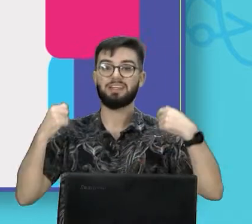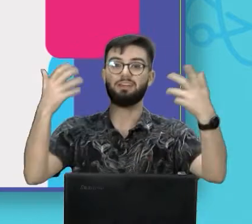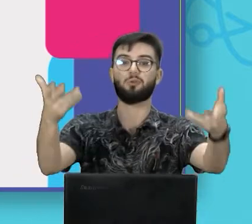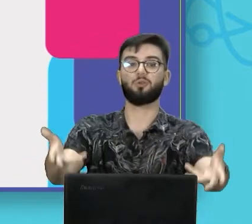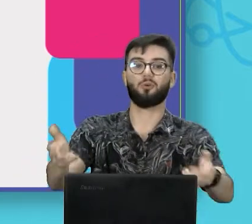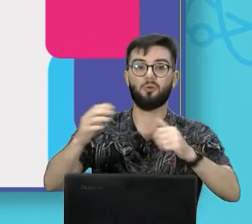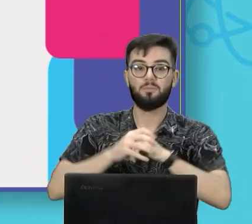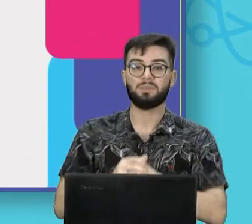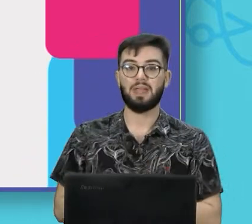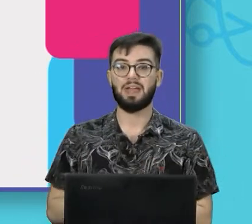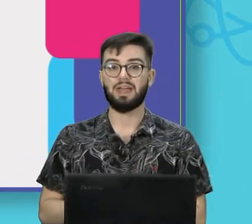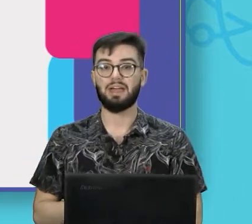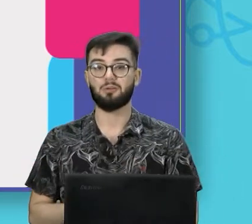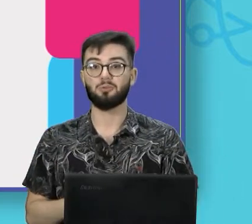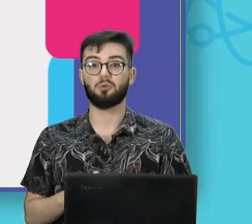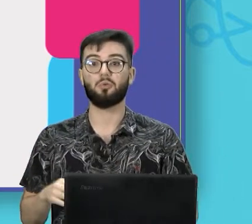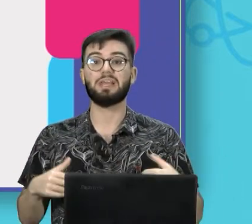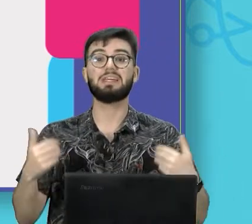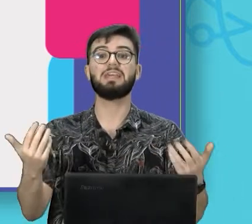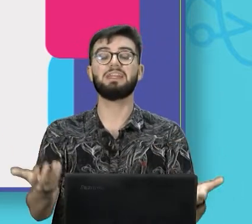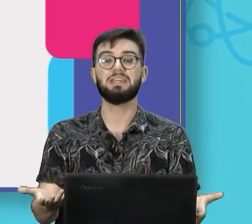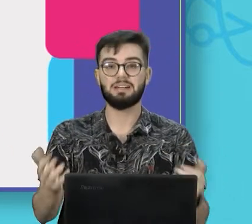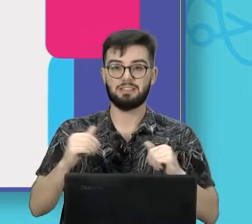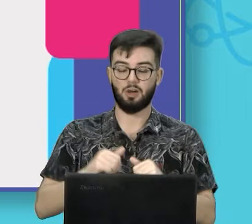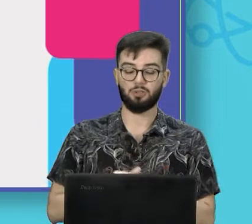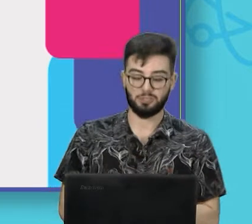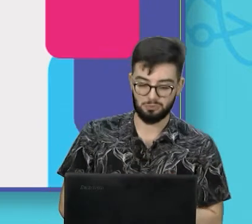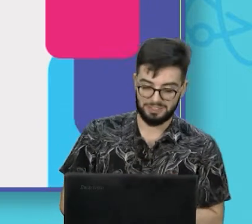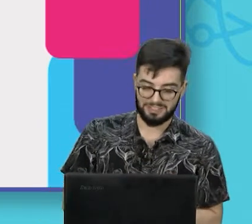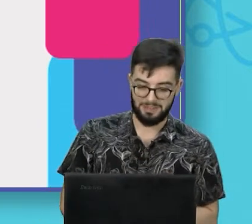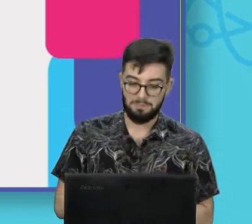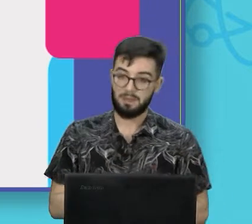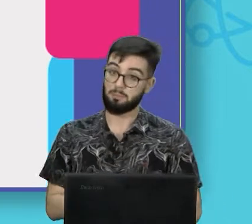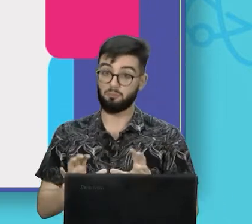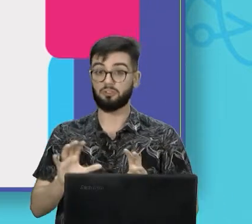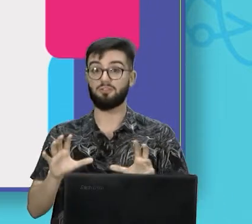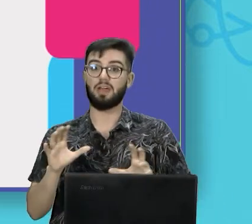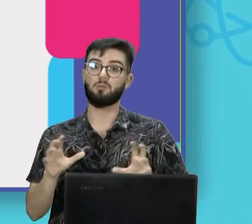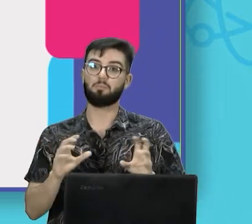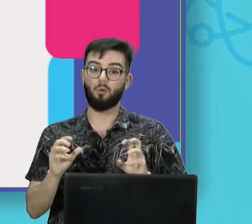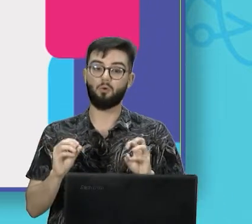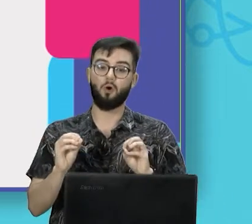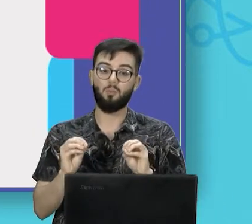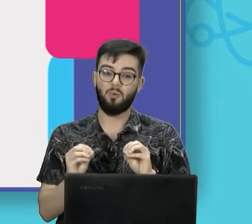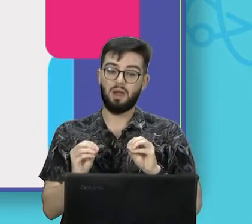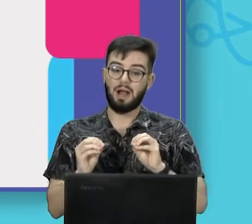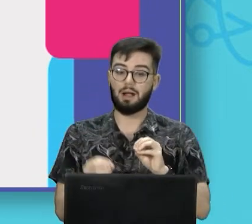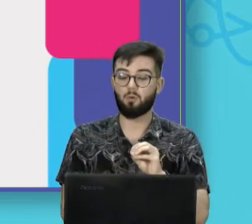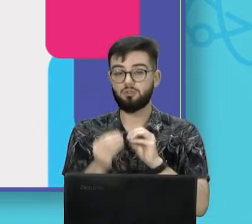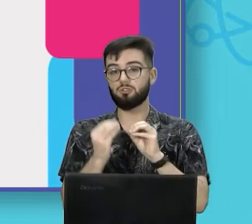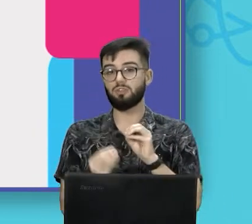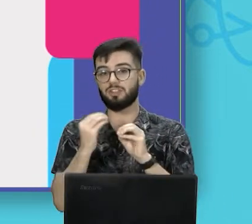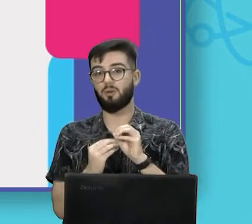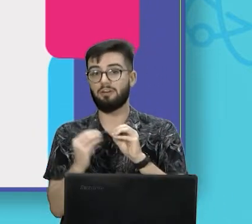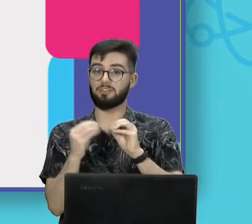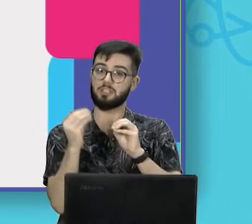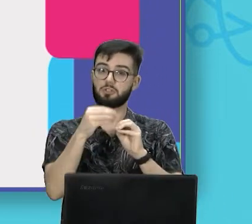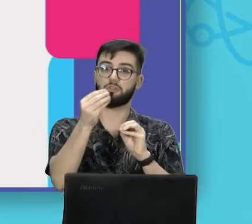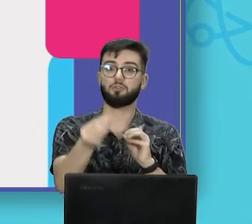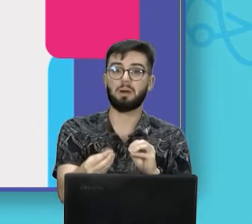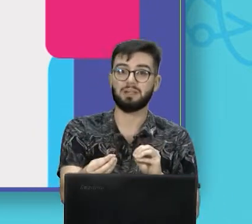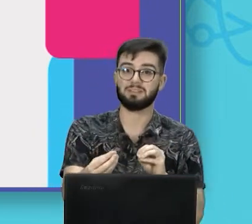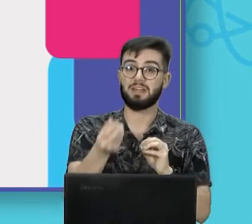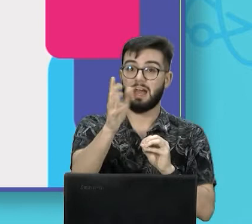concordava e colocou colocou o que ele queria na ordem do dia né para você ver aí um pouco Como a Constituição